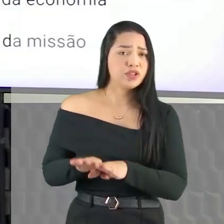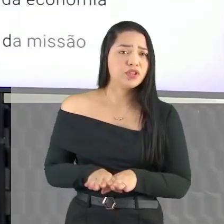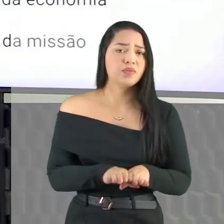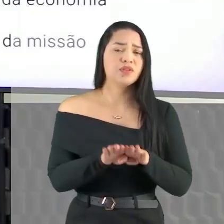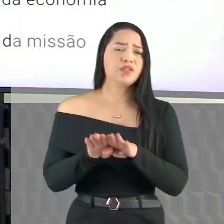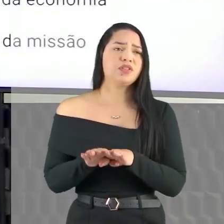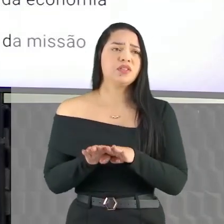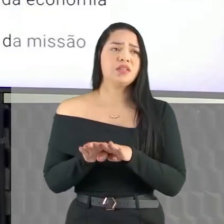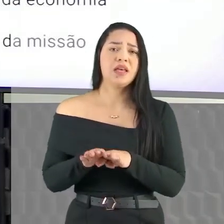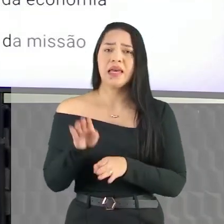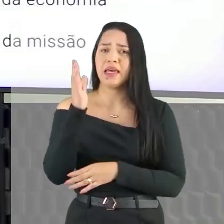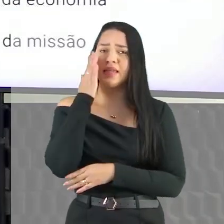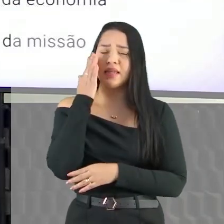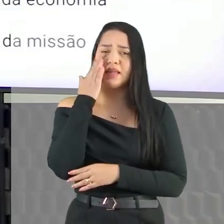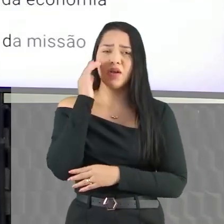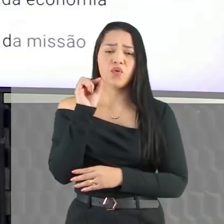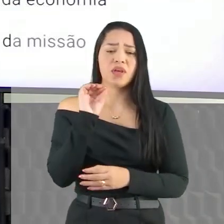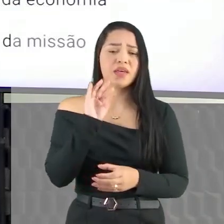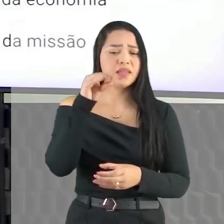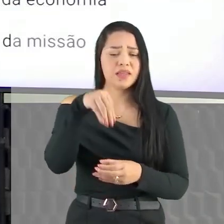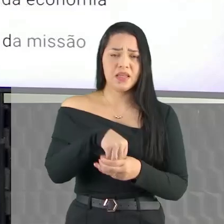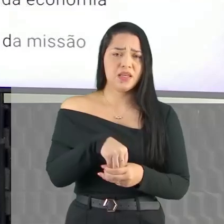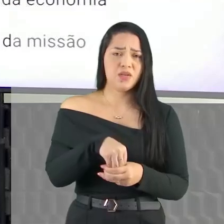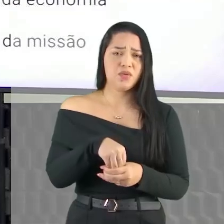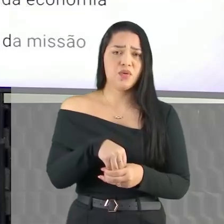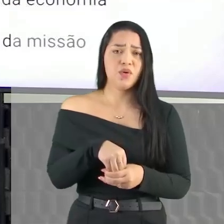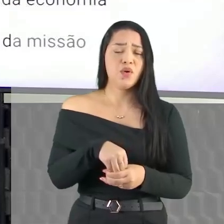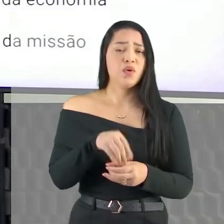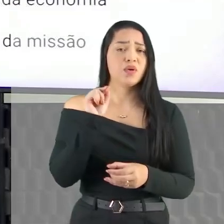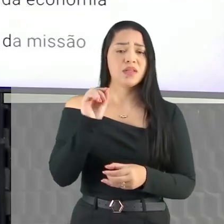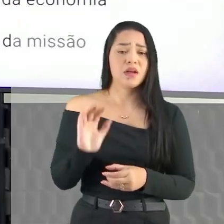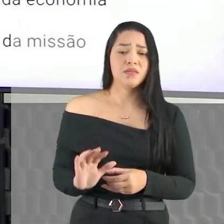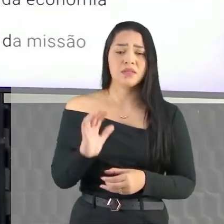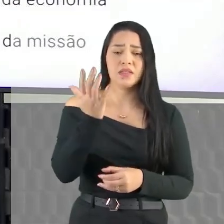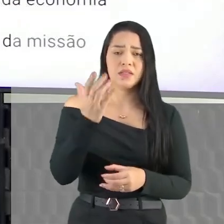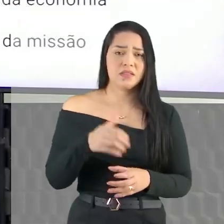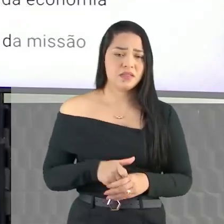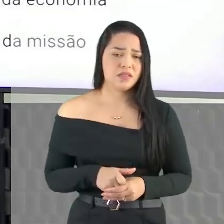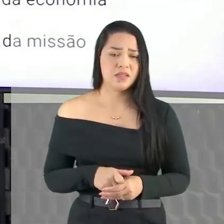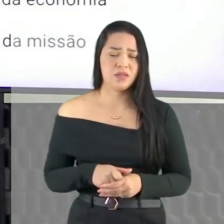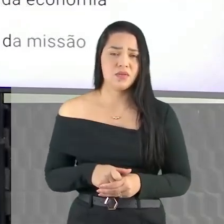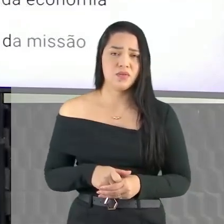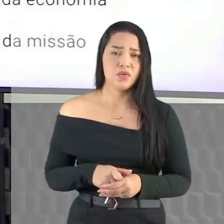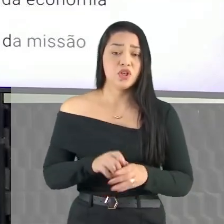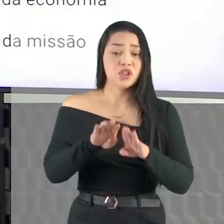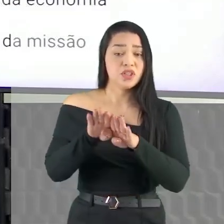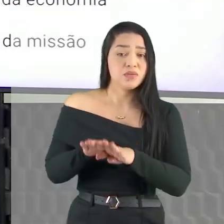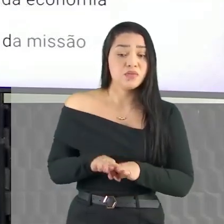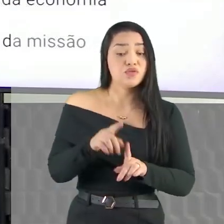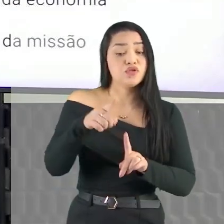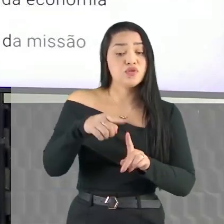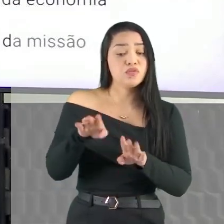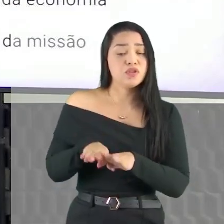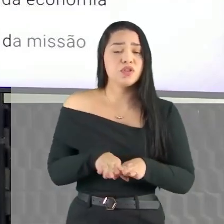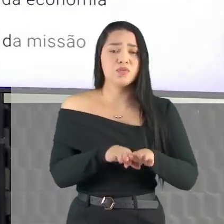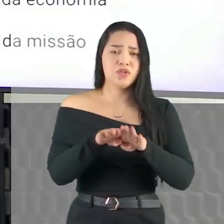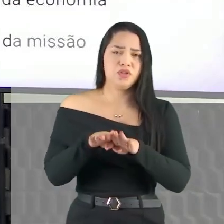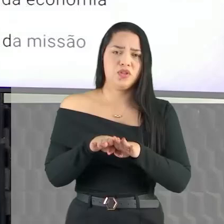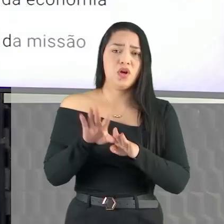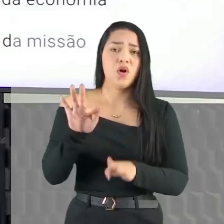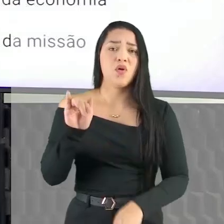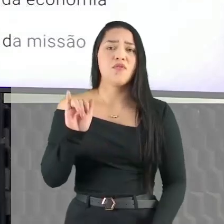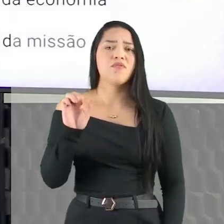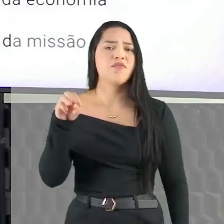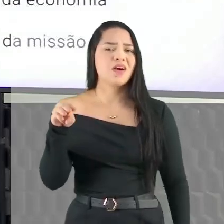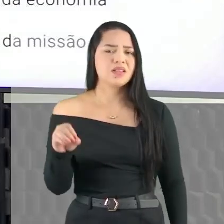hegemonia. É bom entender, dentro dessa questão, que está ali entre aspas, forma de hegemonia, ou seja, o